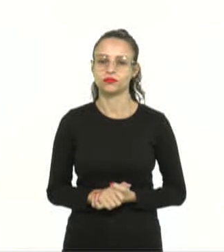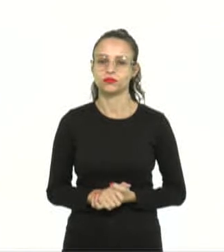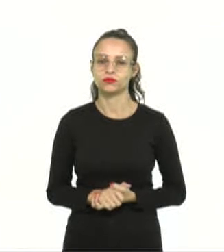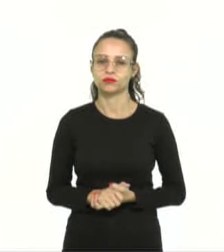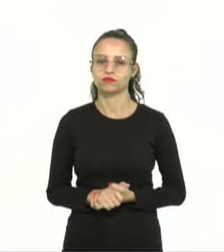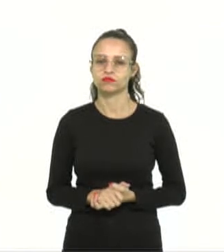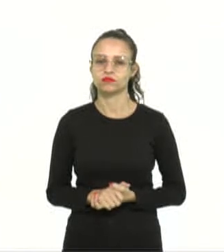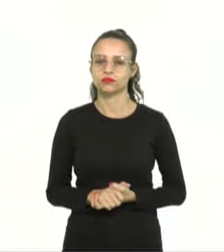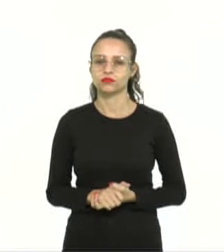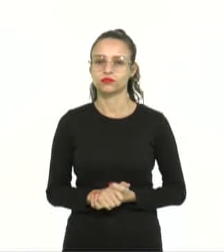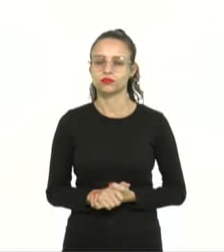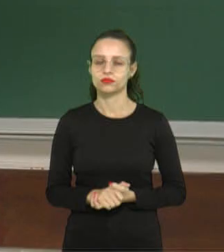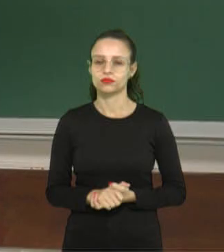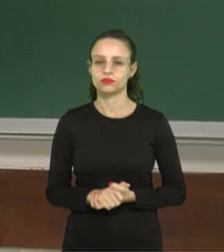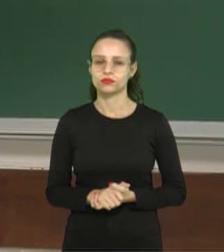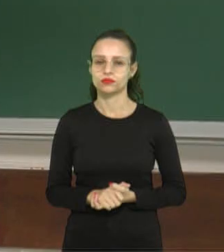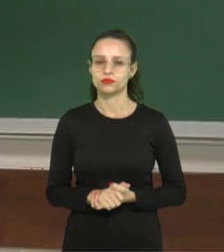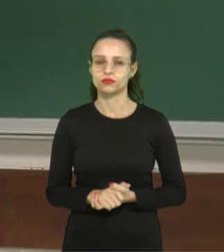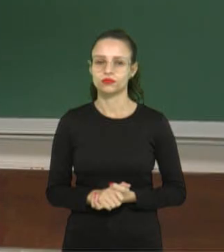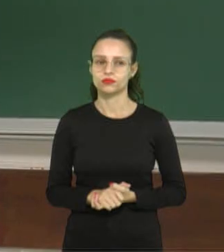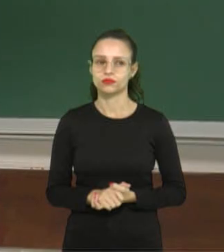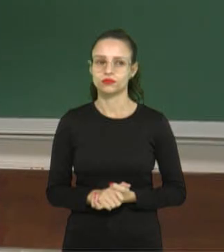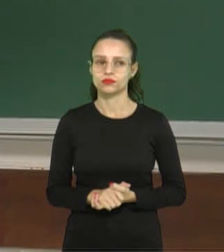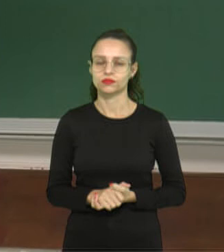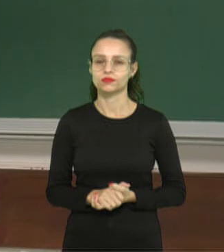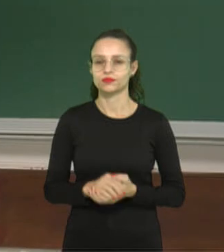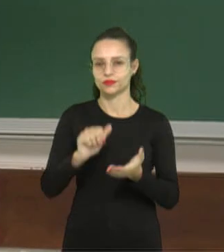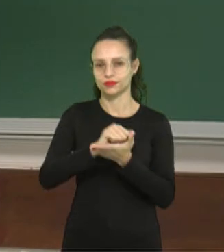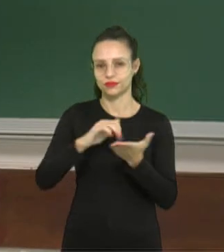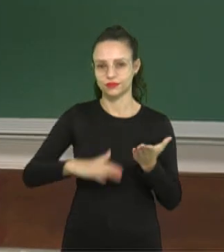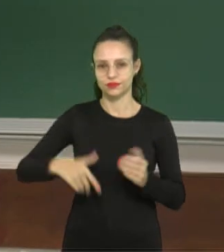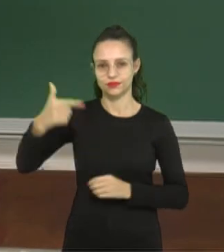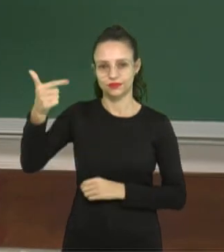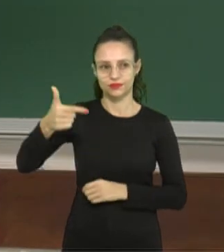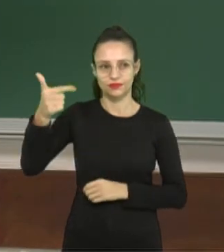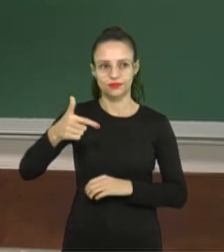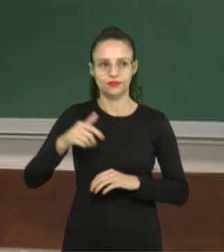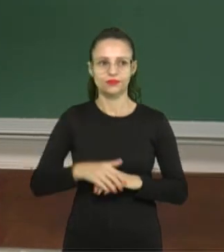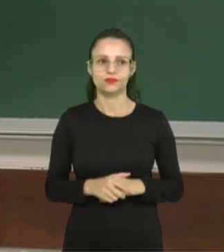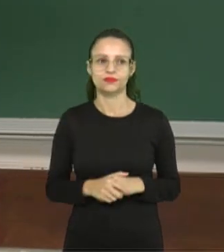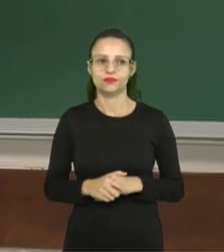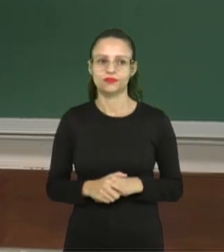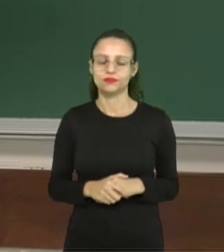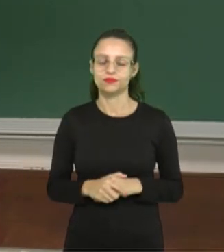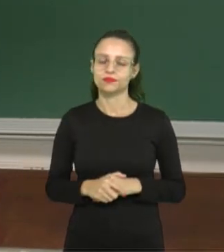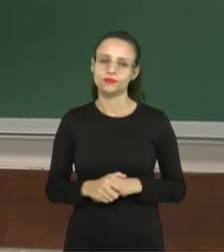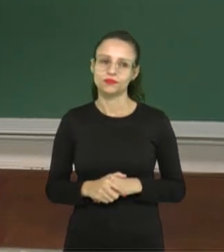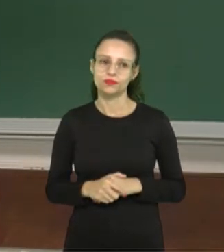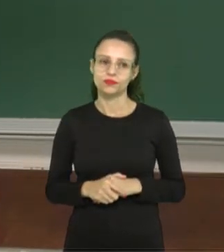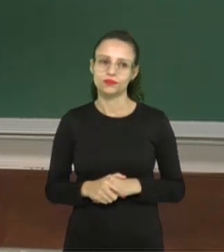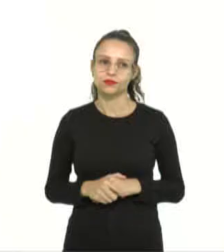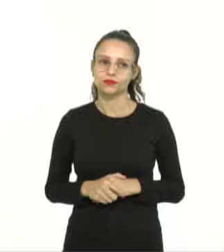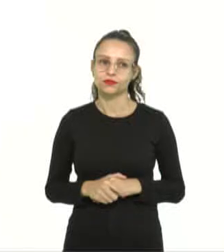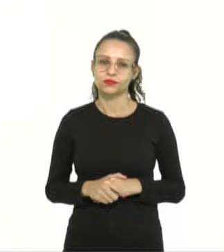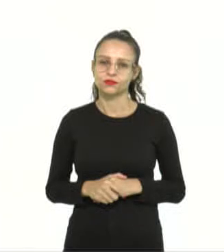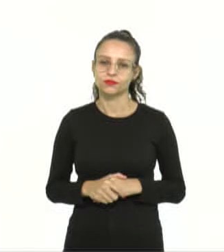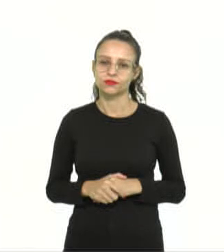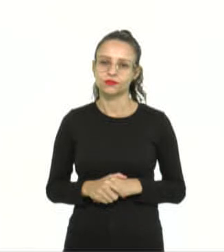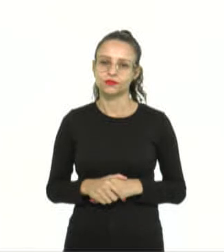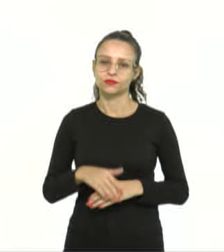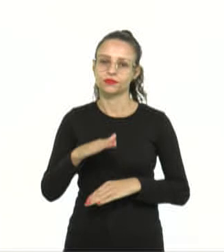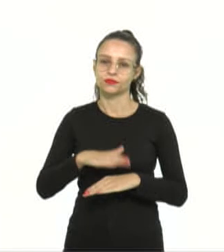durante toda a noite. Vamos fazer a atividade 2 sobre a tomatina? Então, se